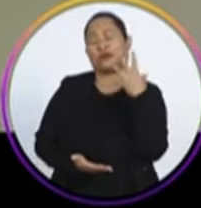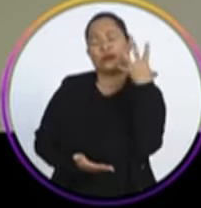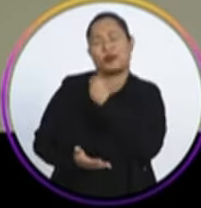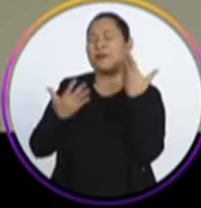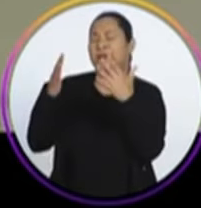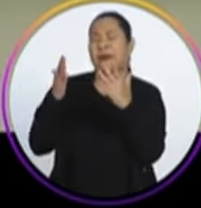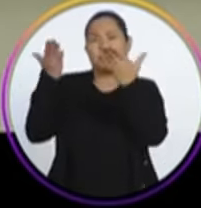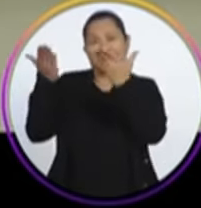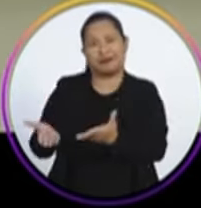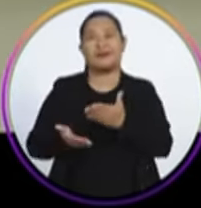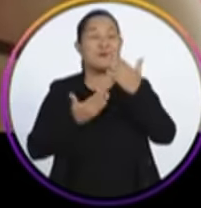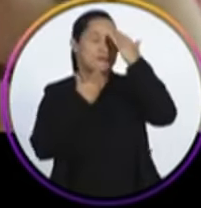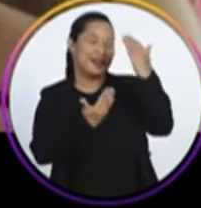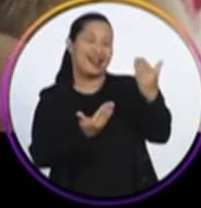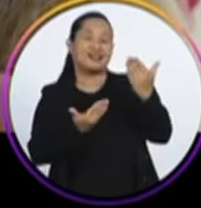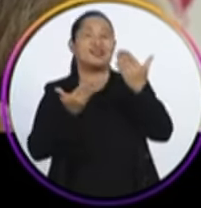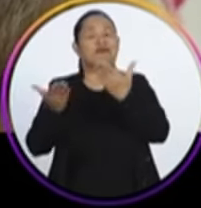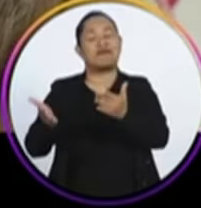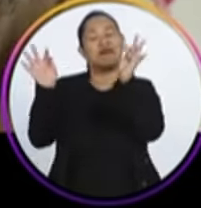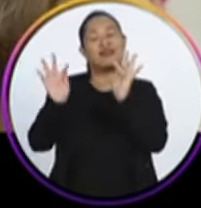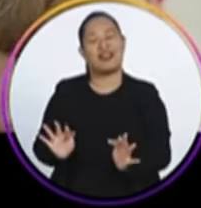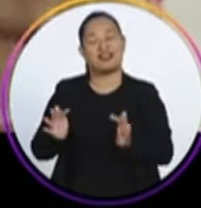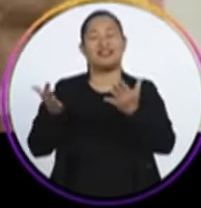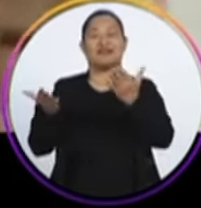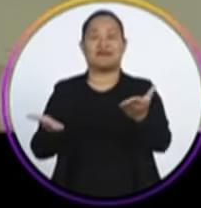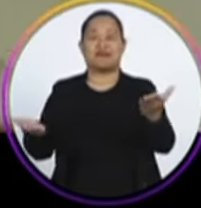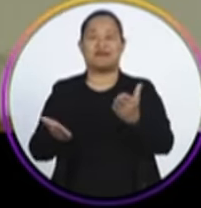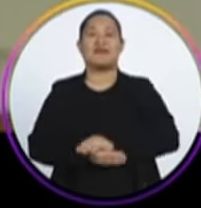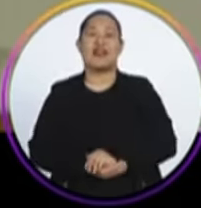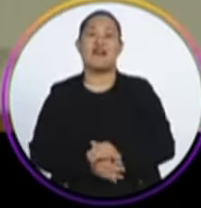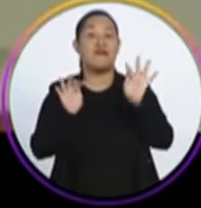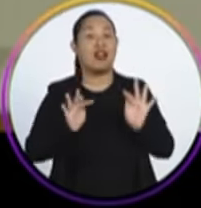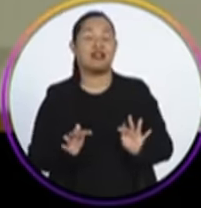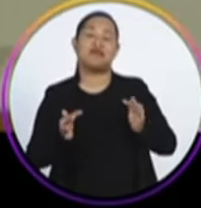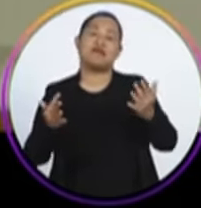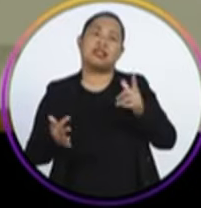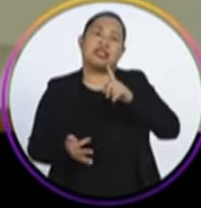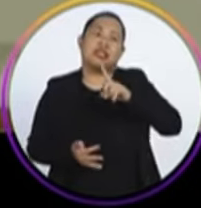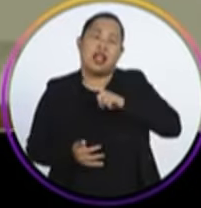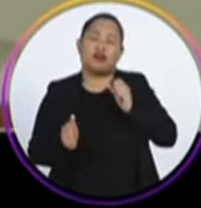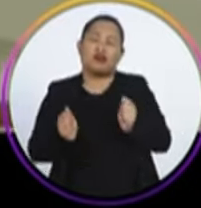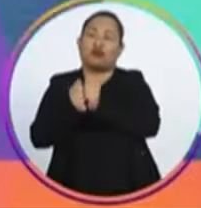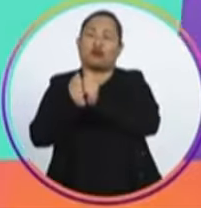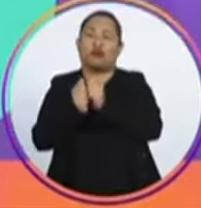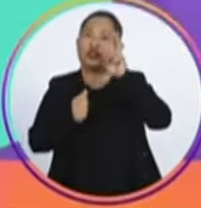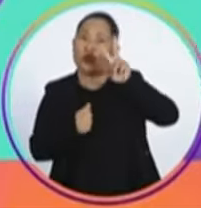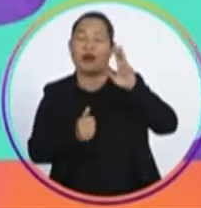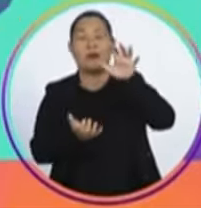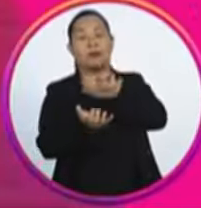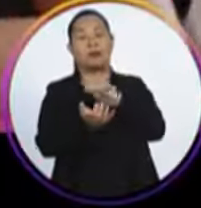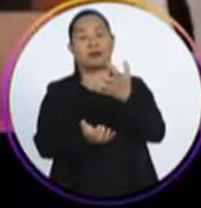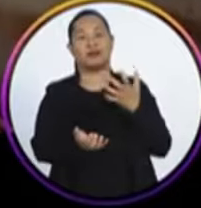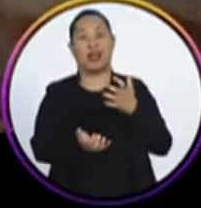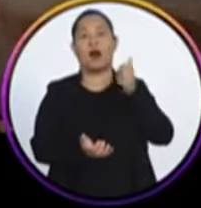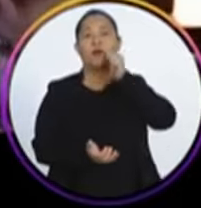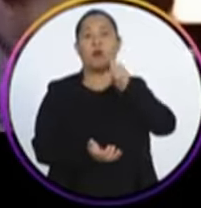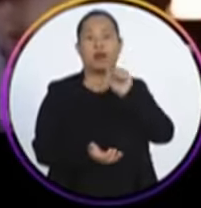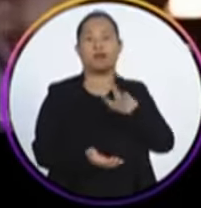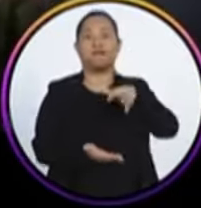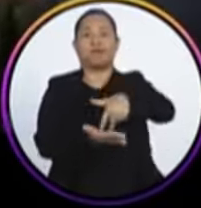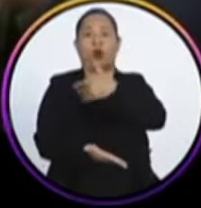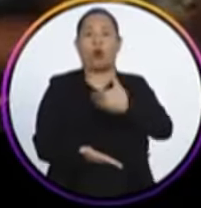linda. Parabéns por ela. Obrigada. Que vocês sejam muito felizes. E eu fico feliz de poder ter sido parte da tua história. Pernambuco quer uma